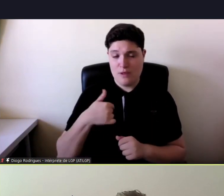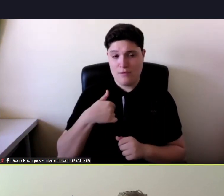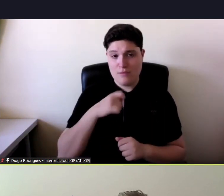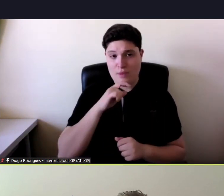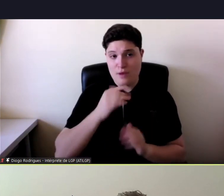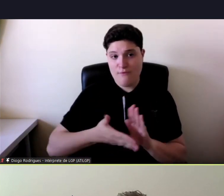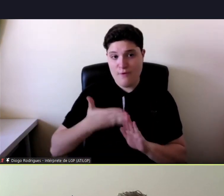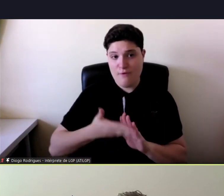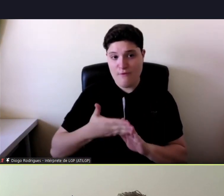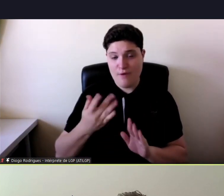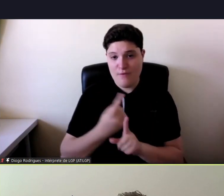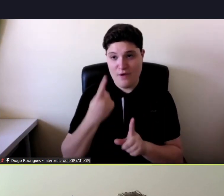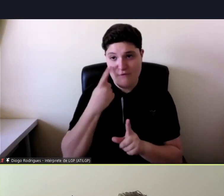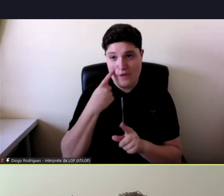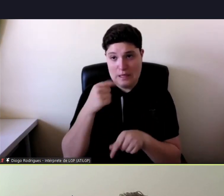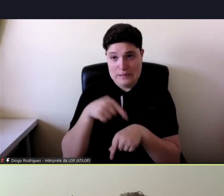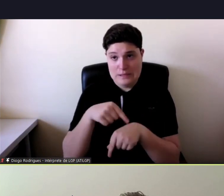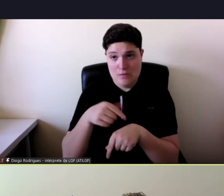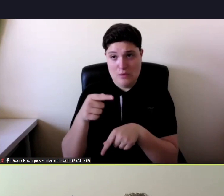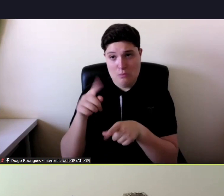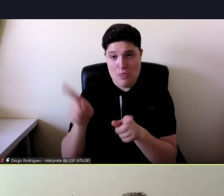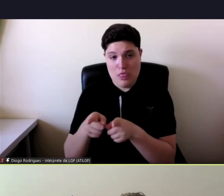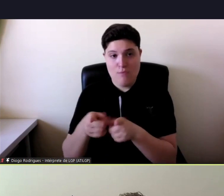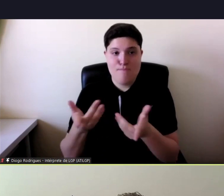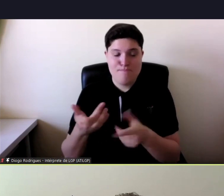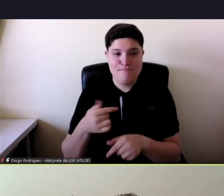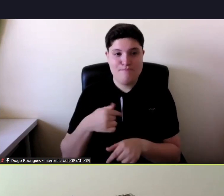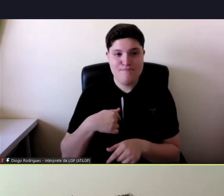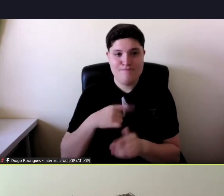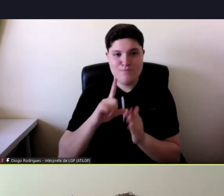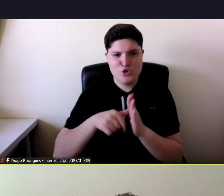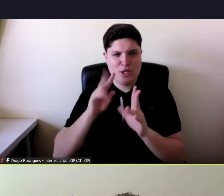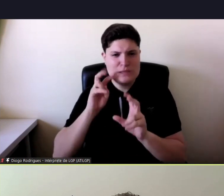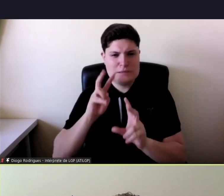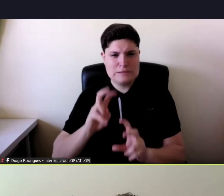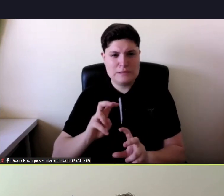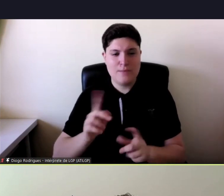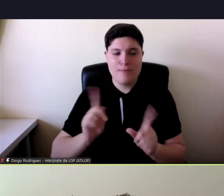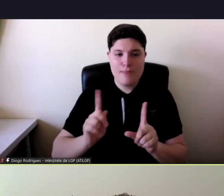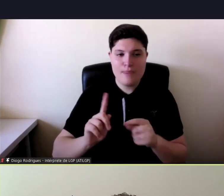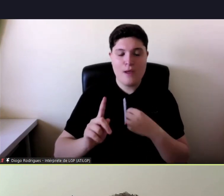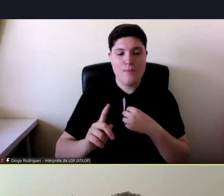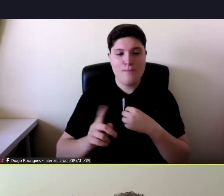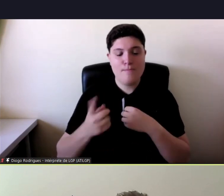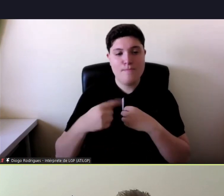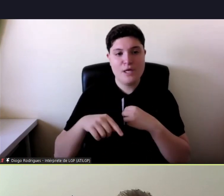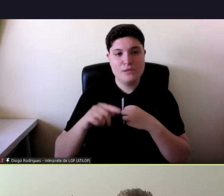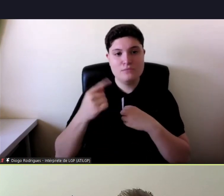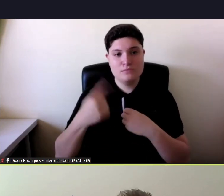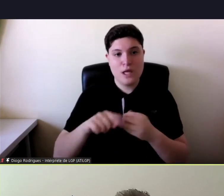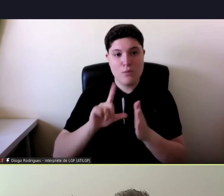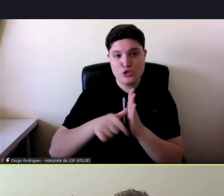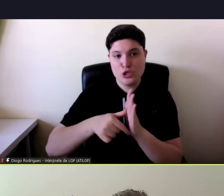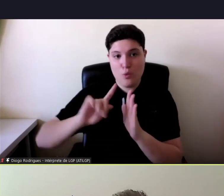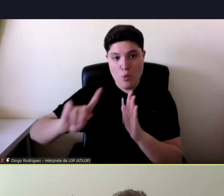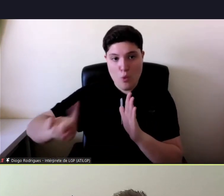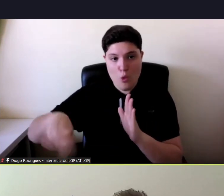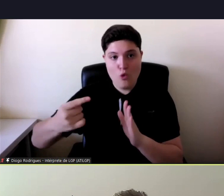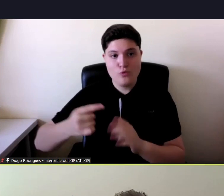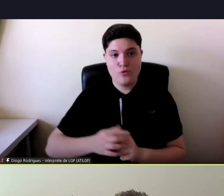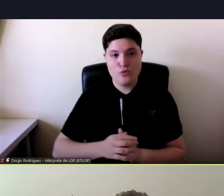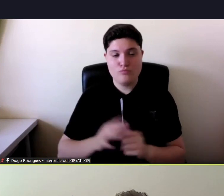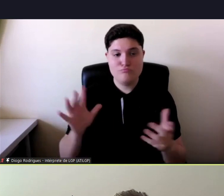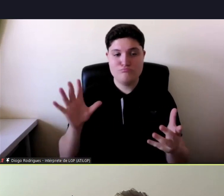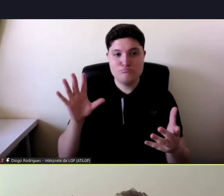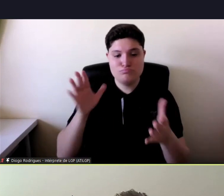na atmosfera para fazer agricultura. Era de menos, isto é, estava abaixo dos 280 partes por milhão de CO2 na atmosfera. O que nós estamos